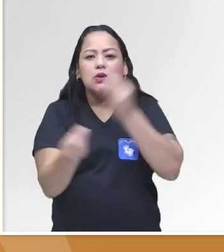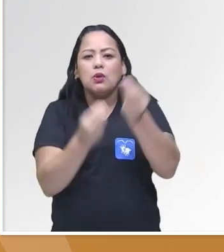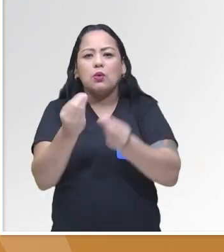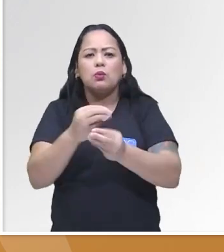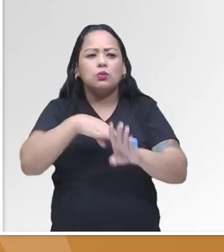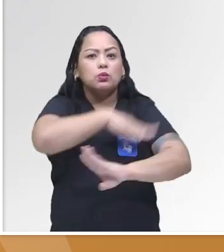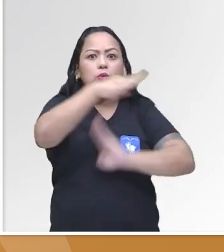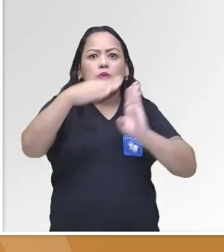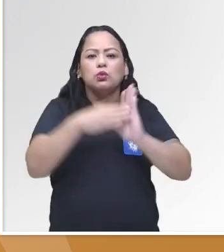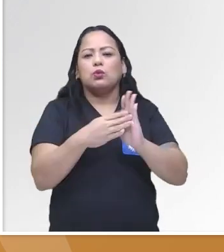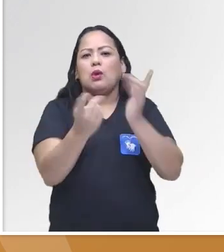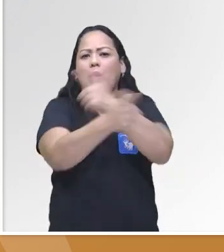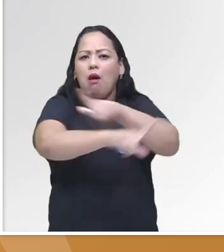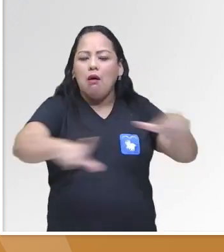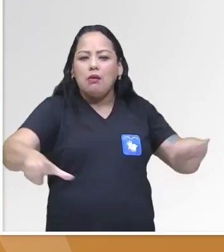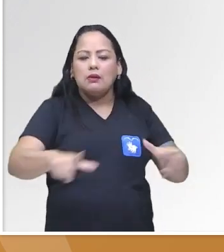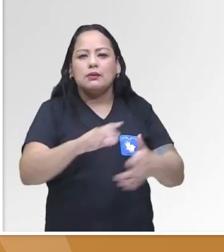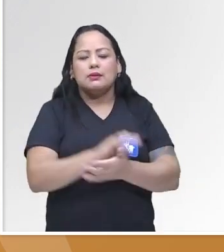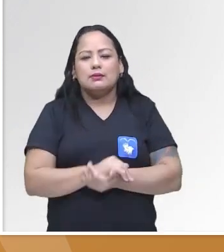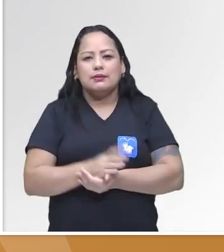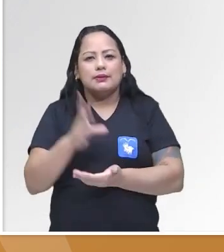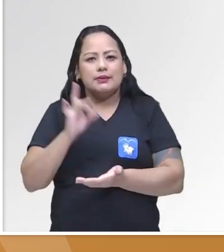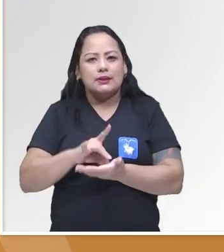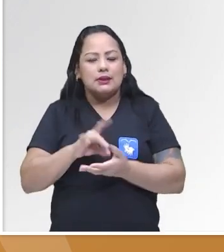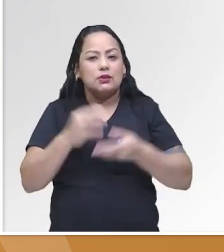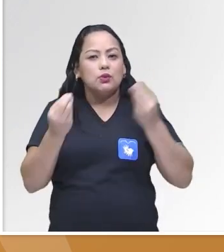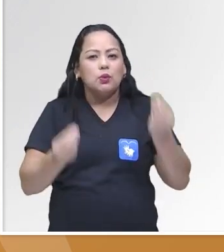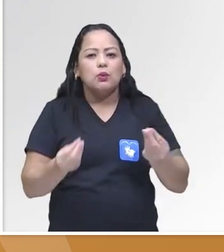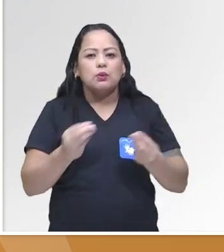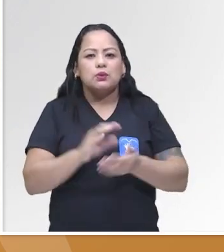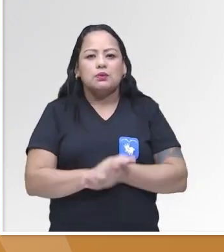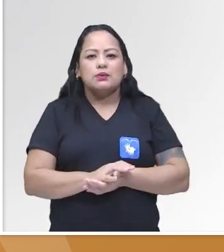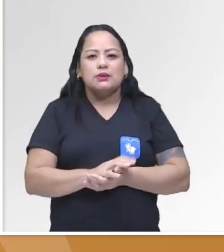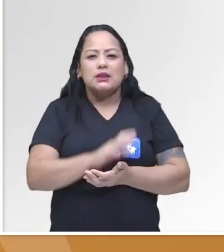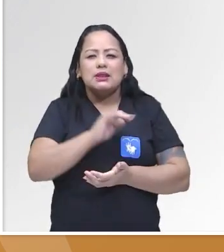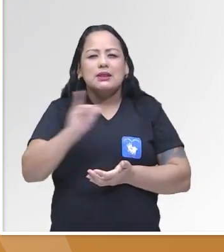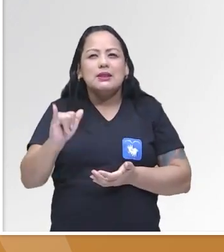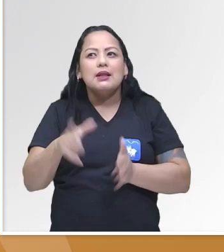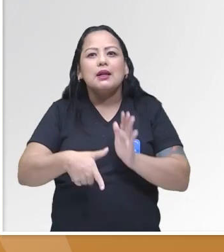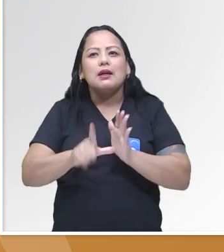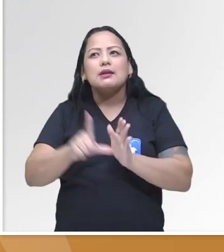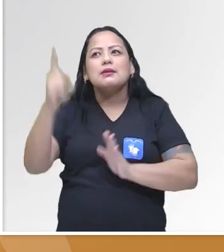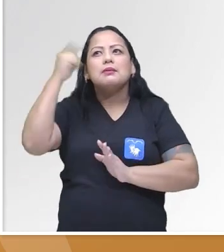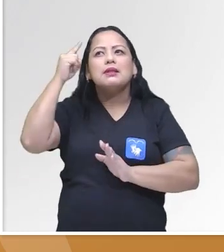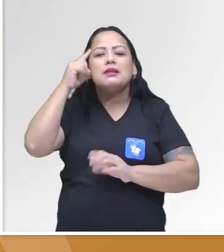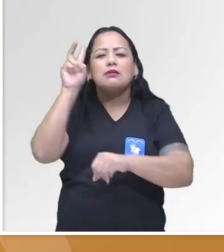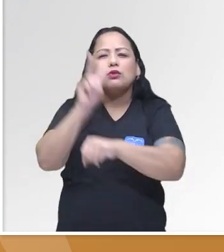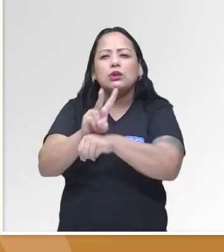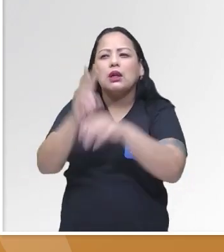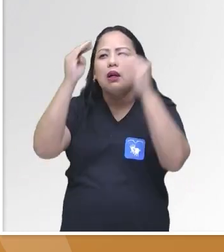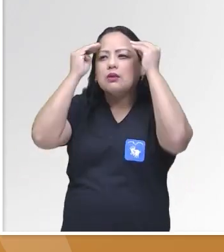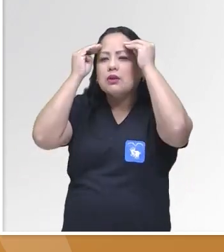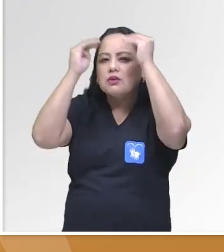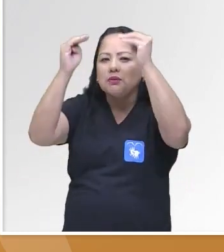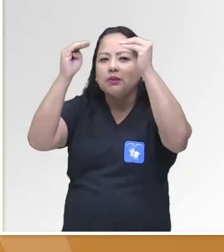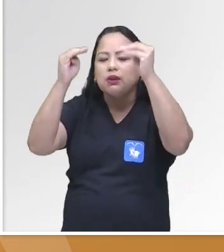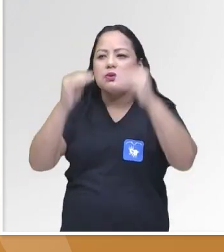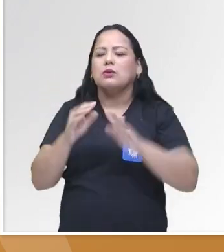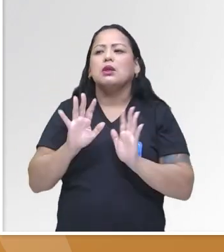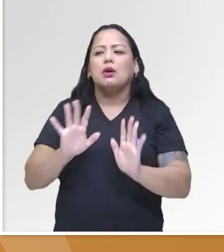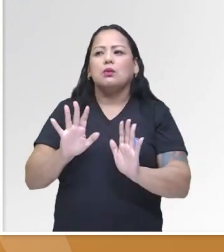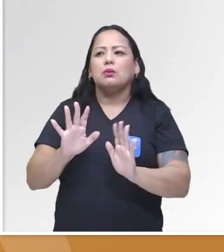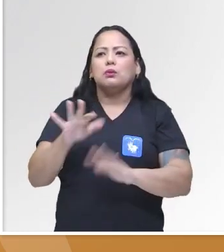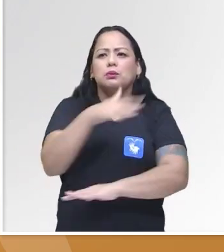inteira. Não é verdade? Se tivesse tido ali um cuidado, um respeito. Não, nós vamos ali derrubar